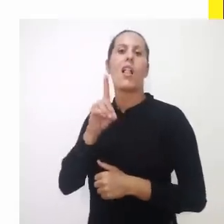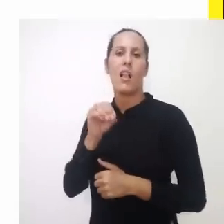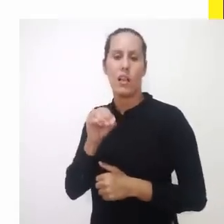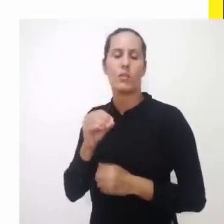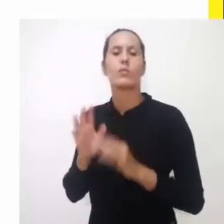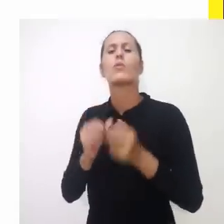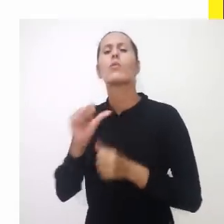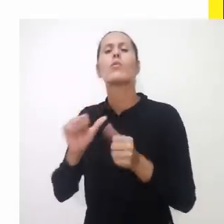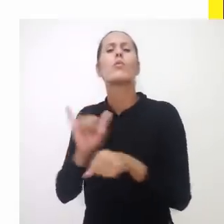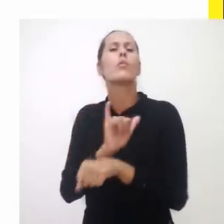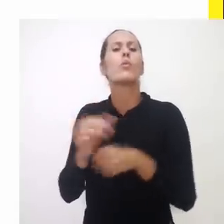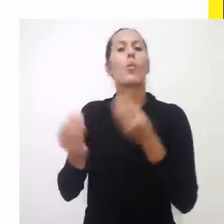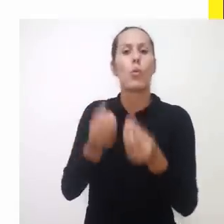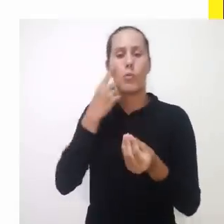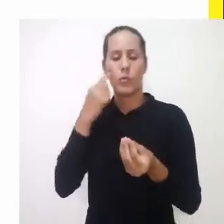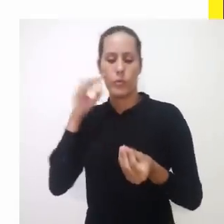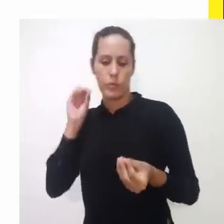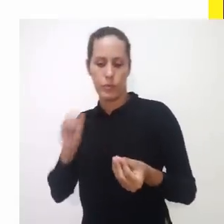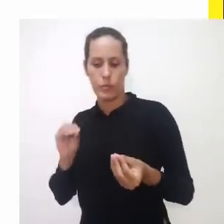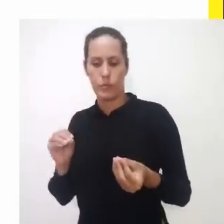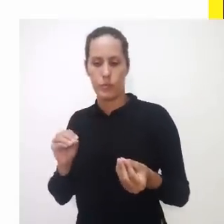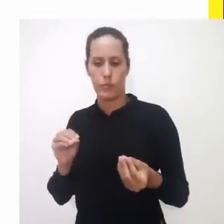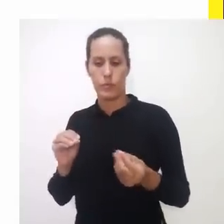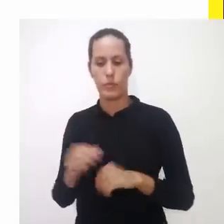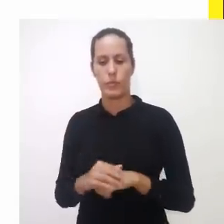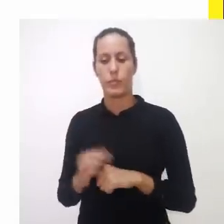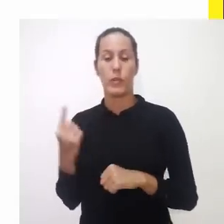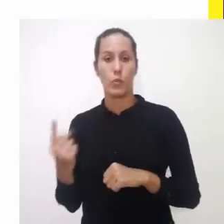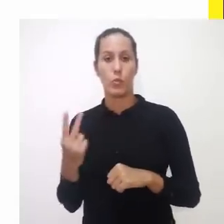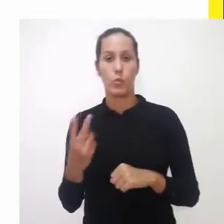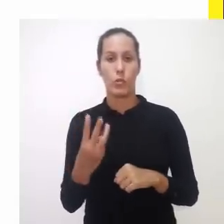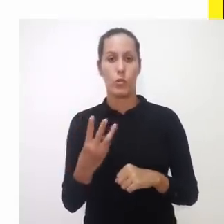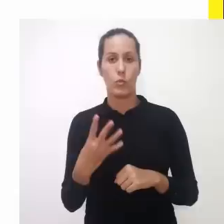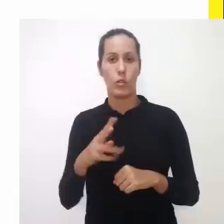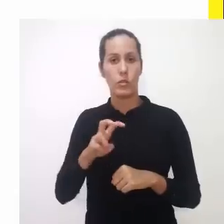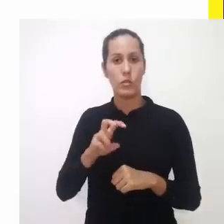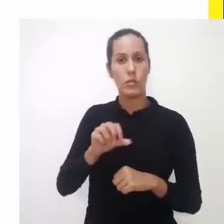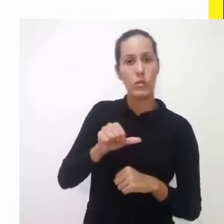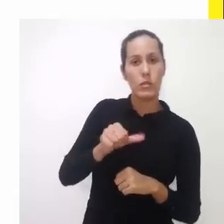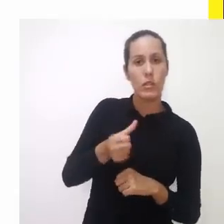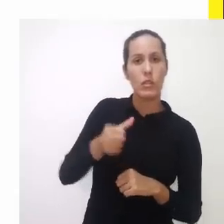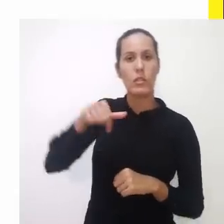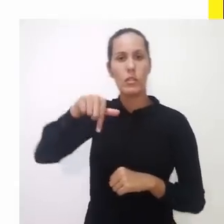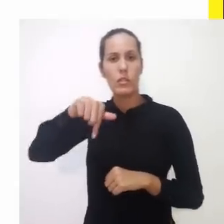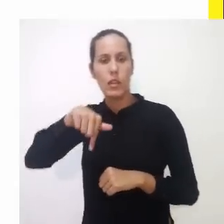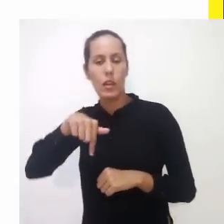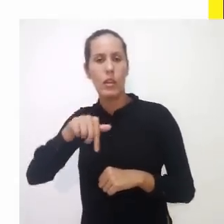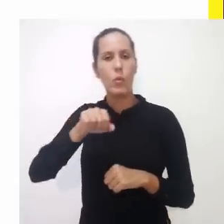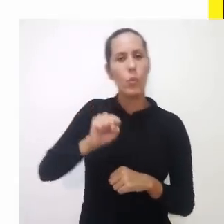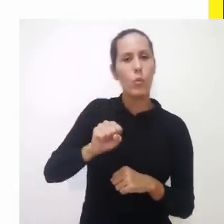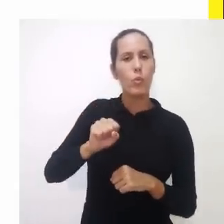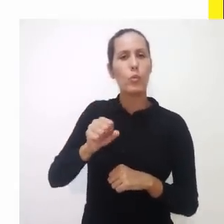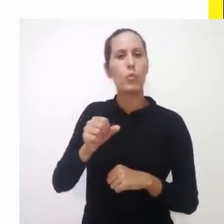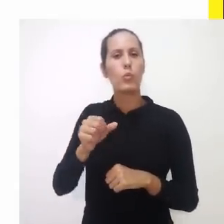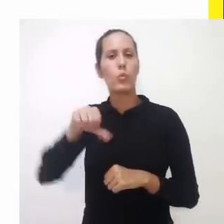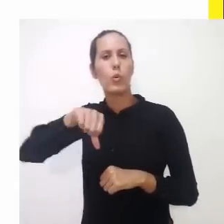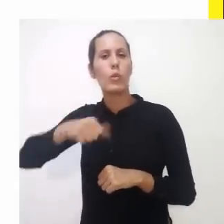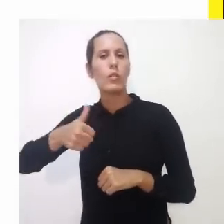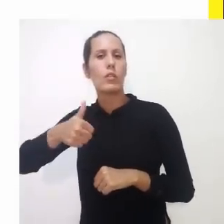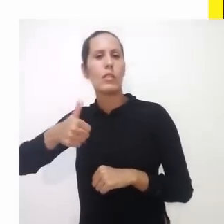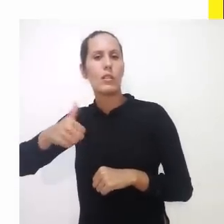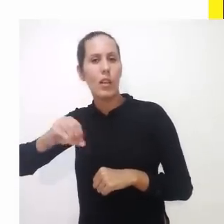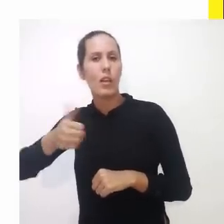vou ligar assim, ó. 1, 2, 3, 4, 5, 6, 7, 8, 9, 10,